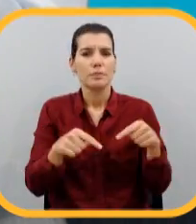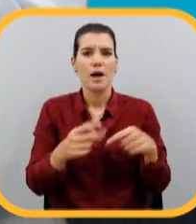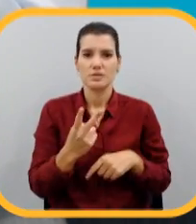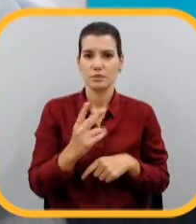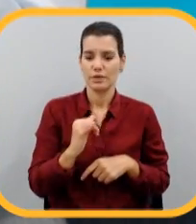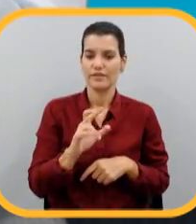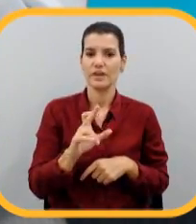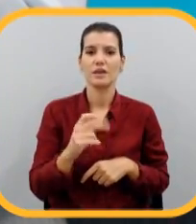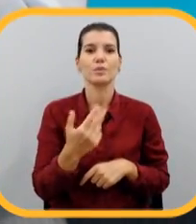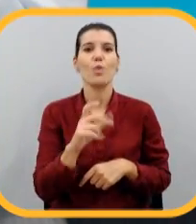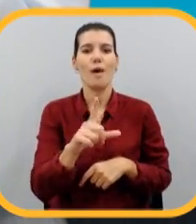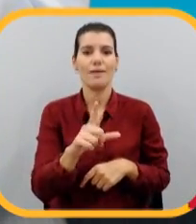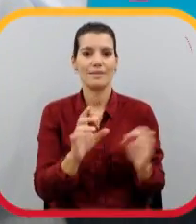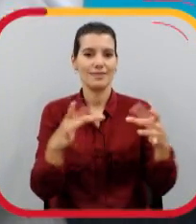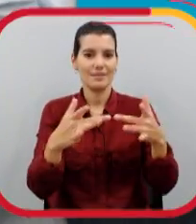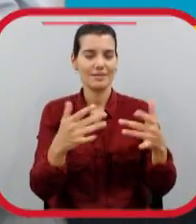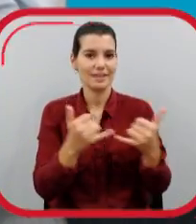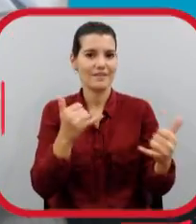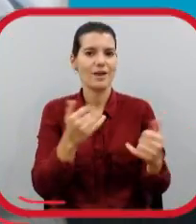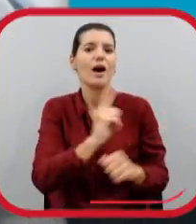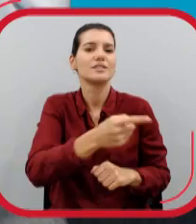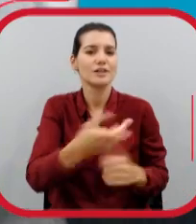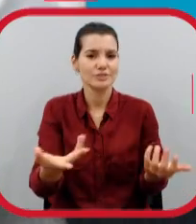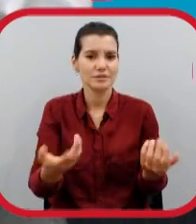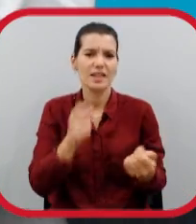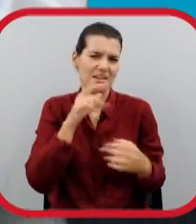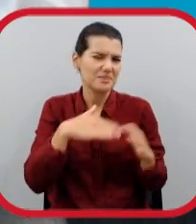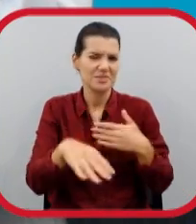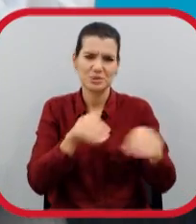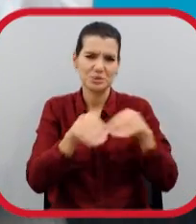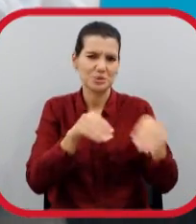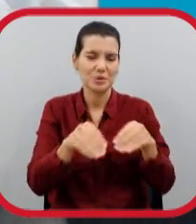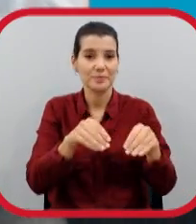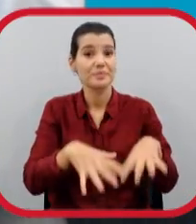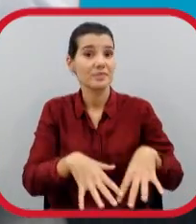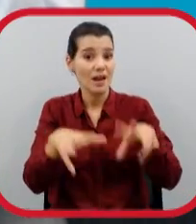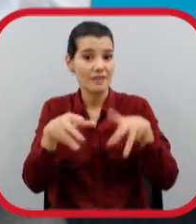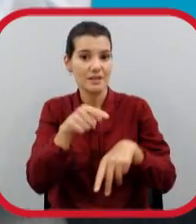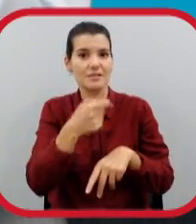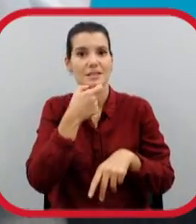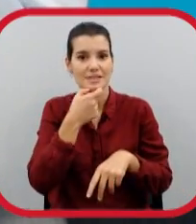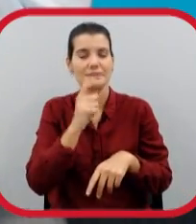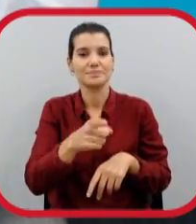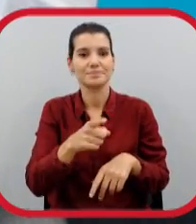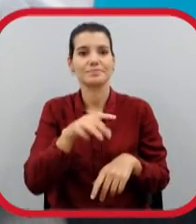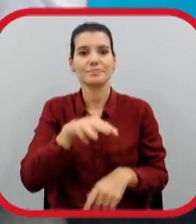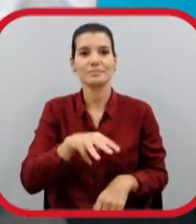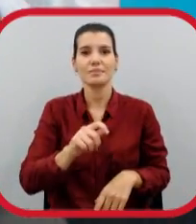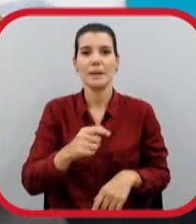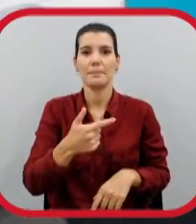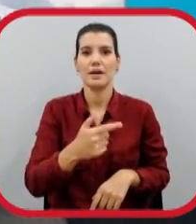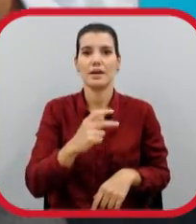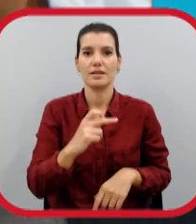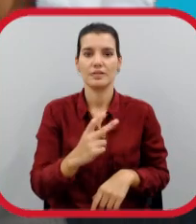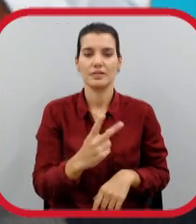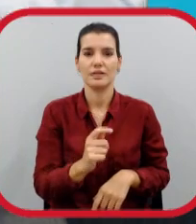espaço virtual. Não é? E isso pode-se fazer de muitas maneiras, inclusive através de jogos. Acho que um grande avanço para isso vai ser precisamente o advento do